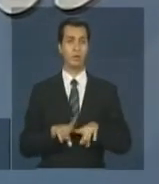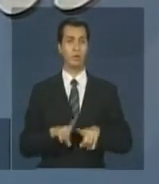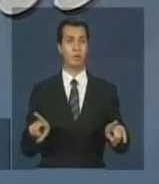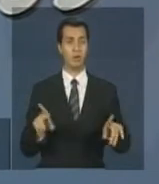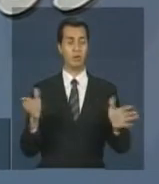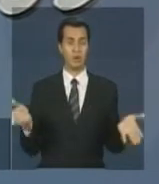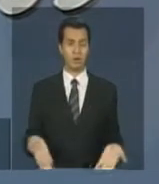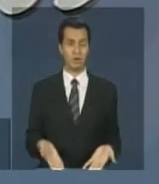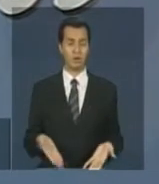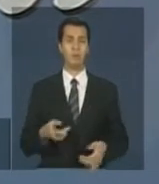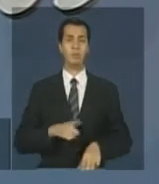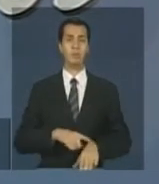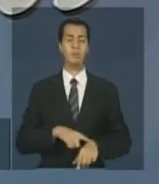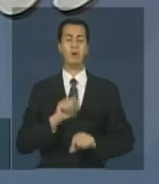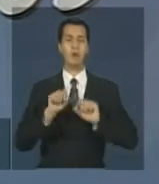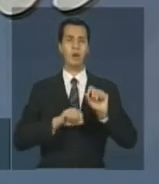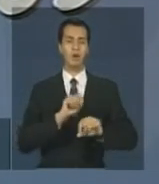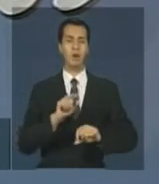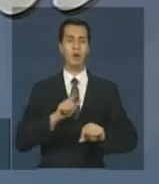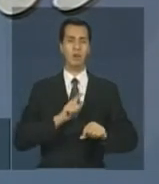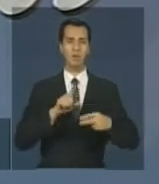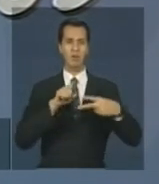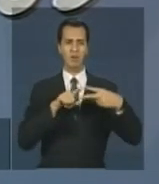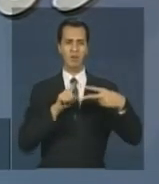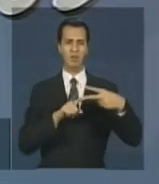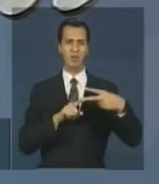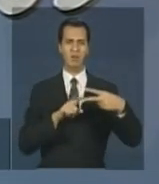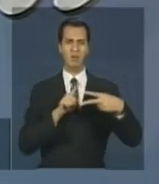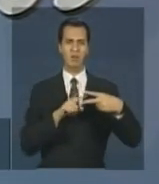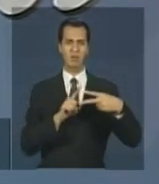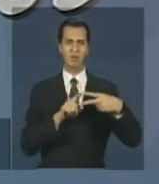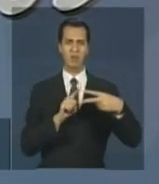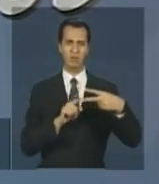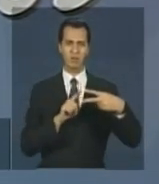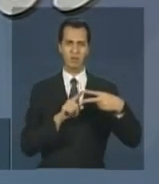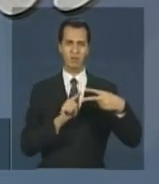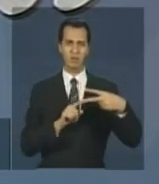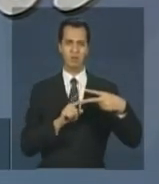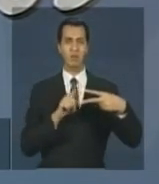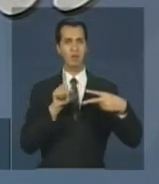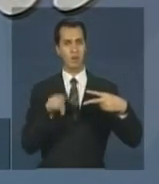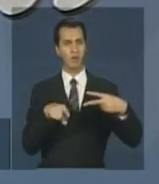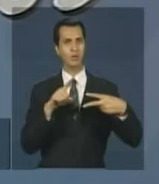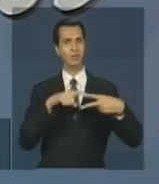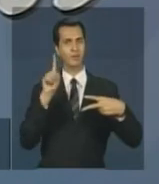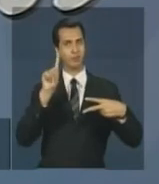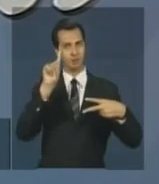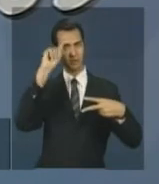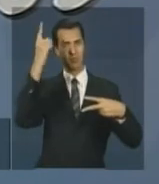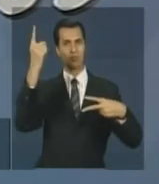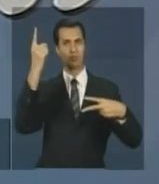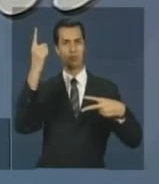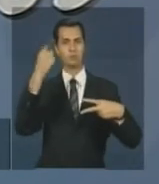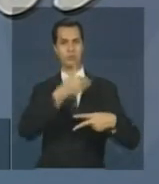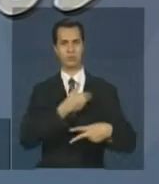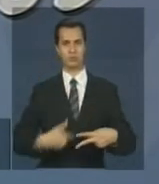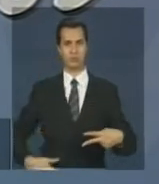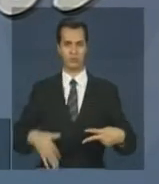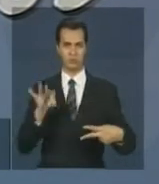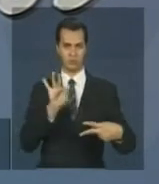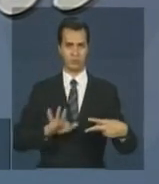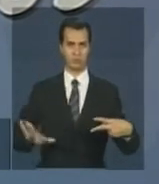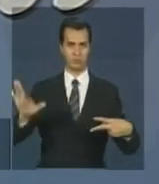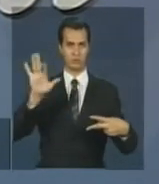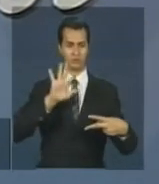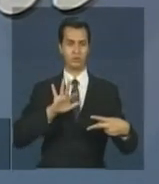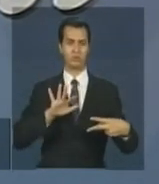aqui tem duas etapas a primeira etapa certamente é essa grande ideia do Governo Federal na pessoa do